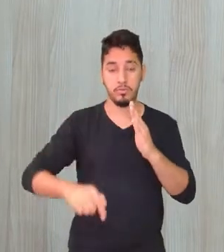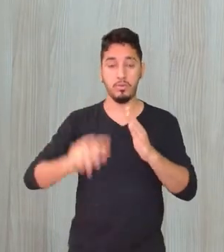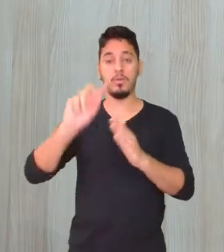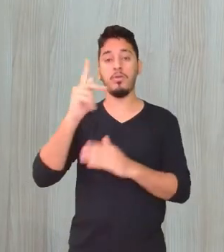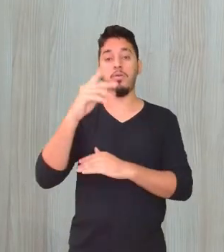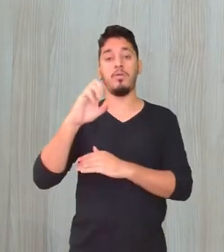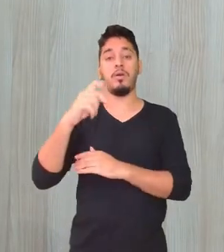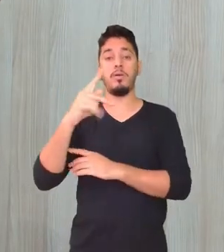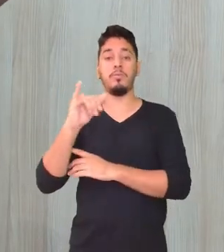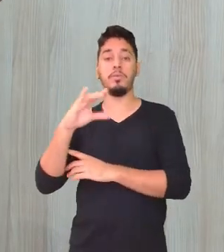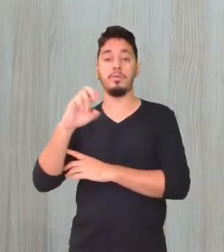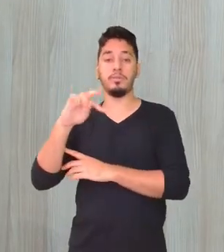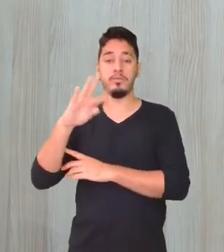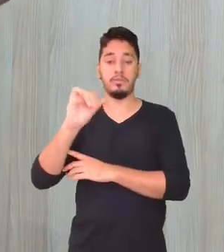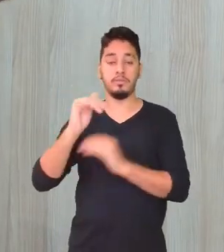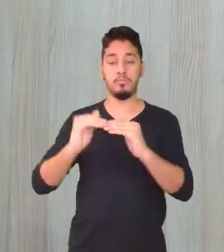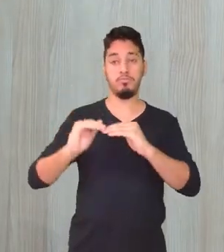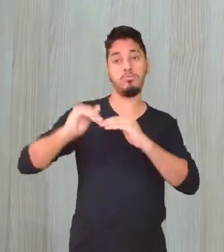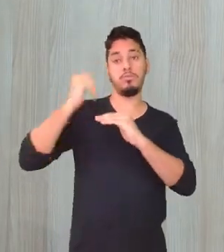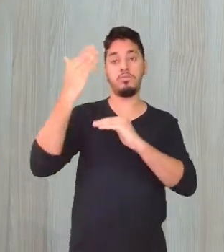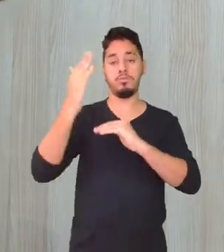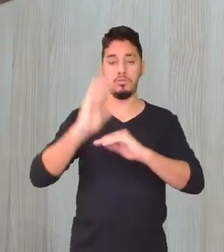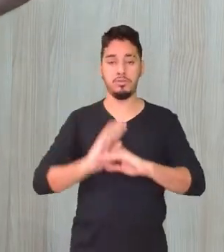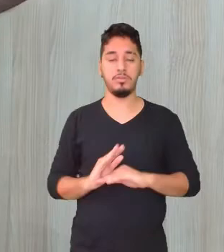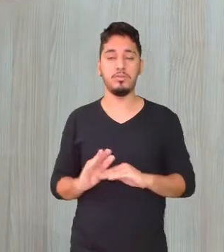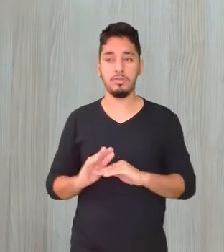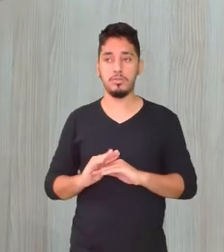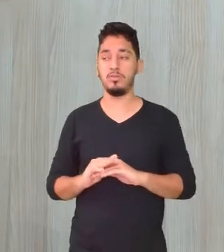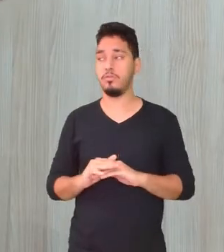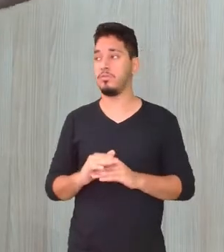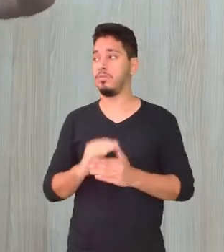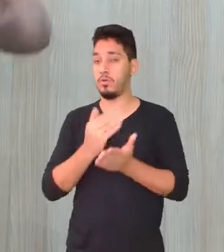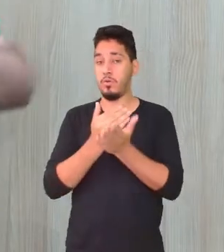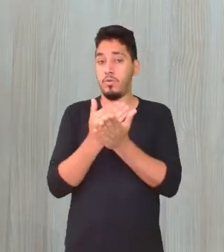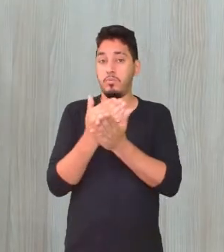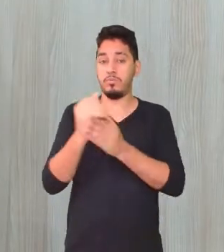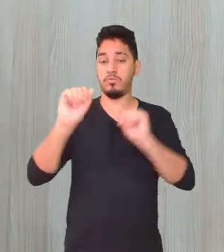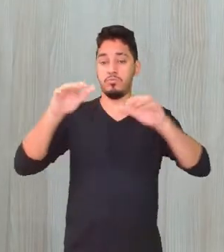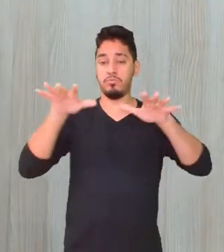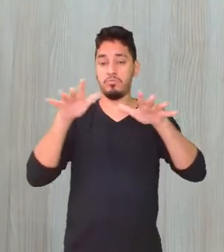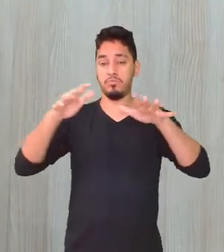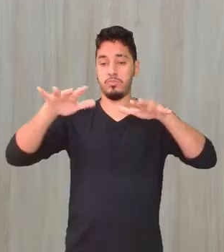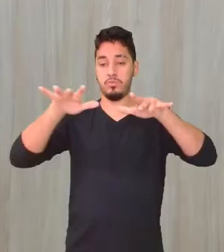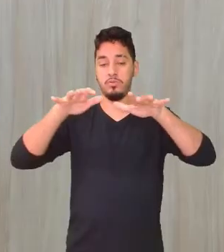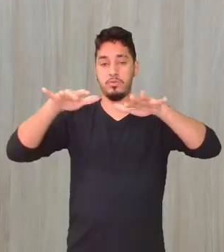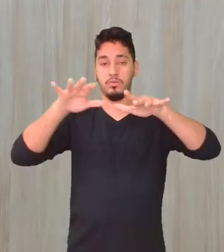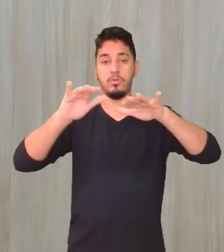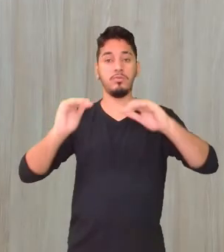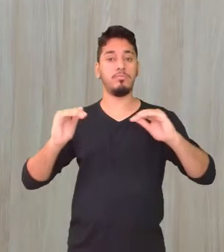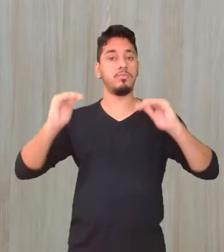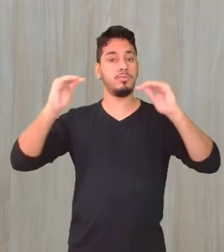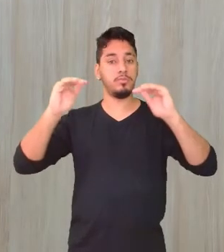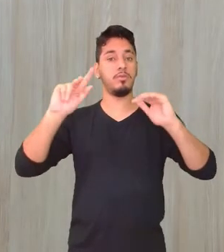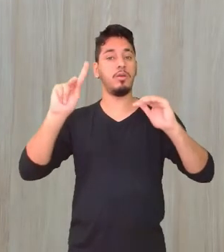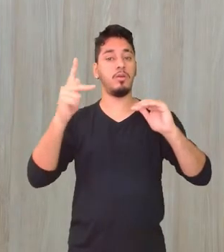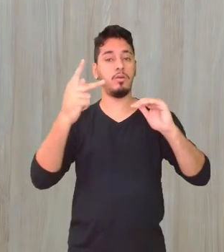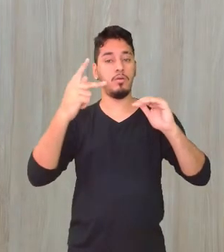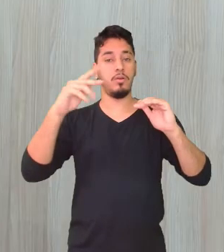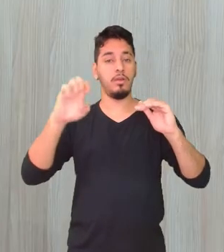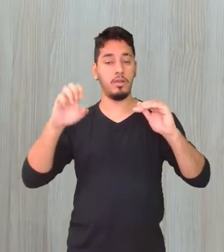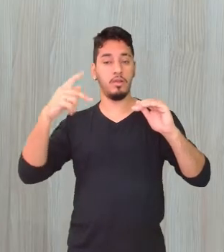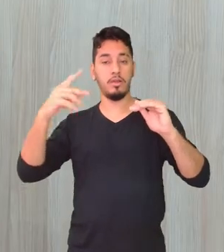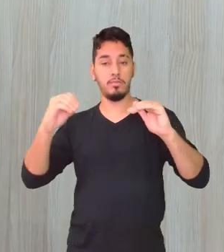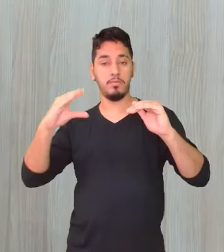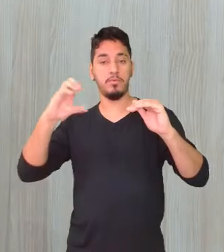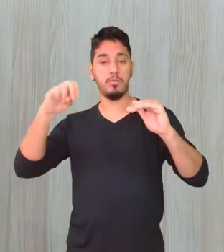epicentro em cima, onde surgiu primeiro, onde ela começou a se tremer. Começou a se tremelicar lá, né, prof? Exatamente, por isso que tem